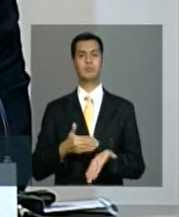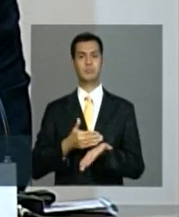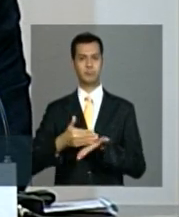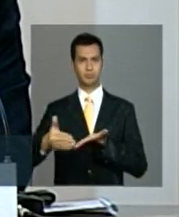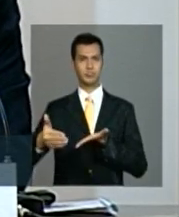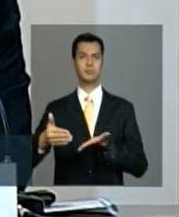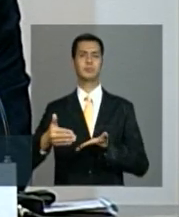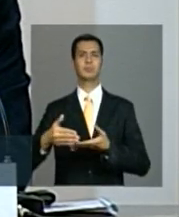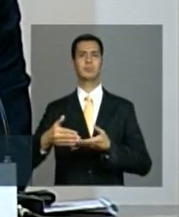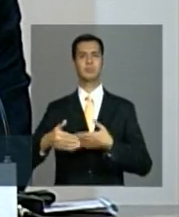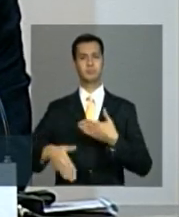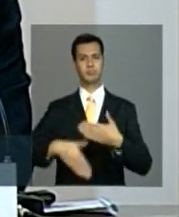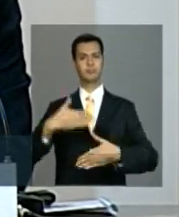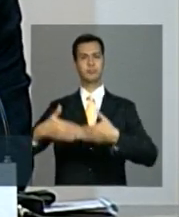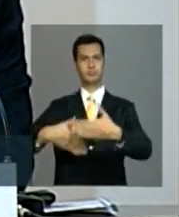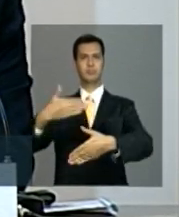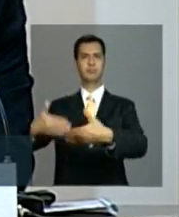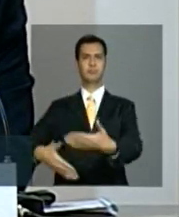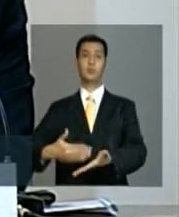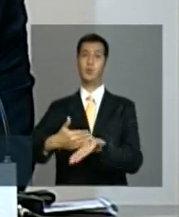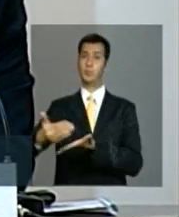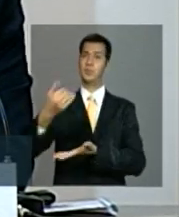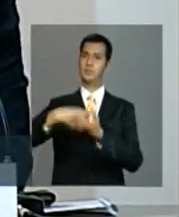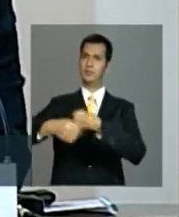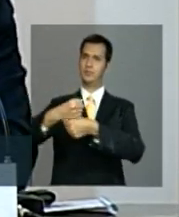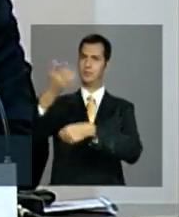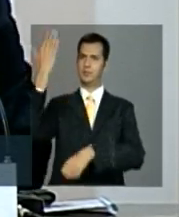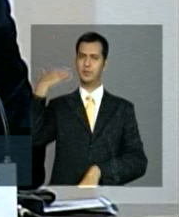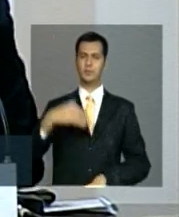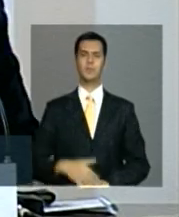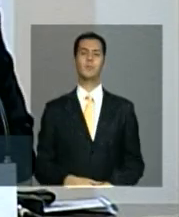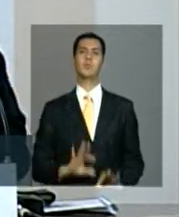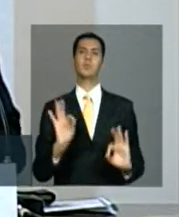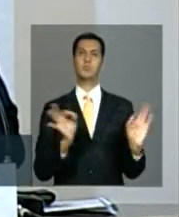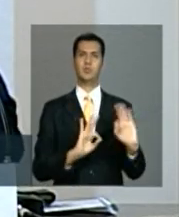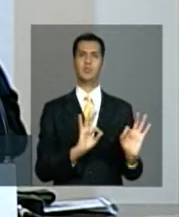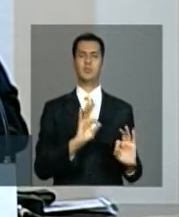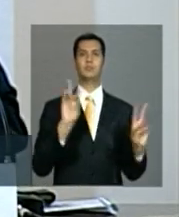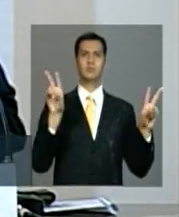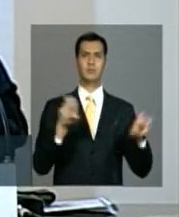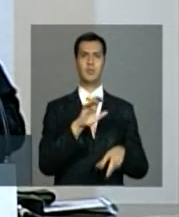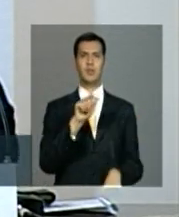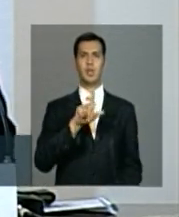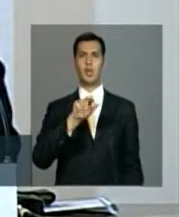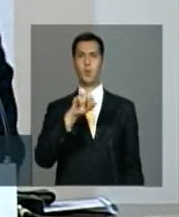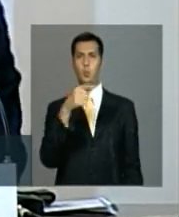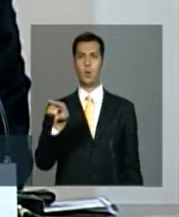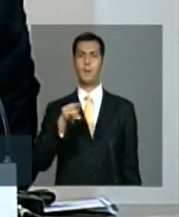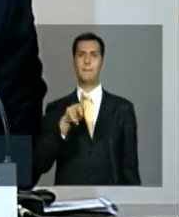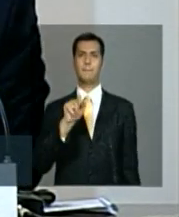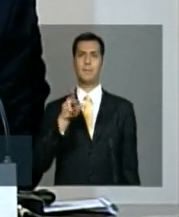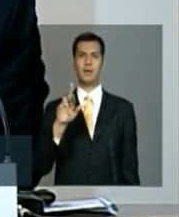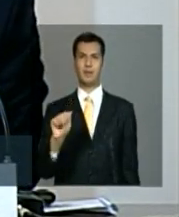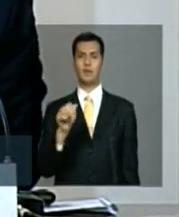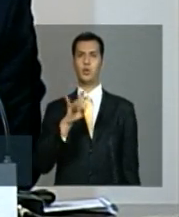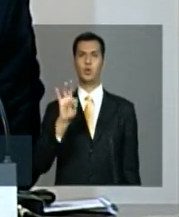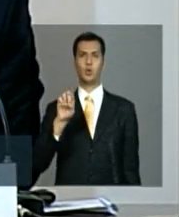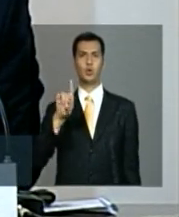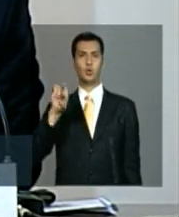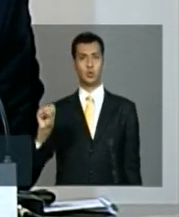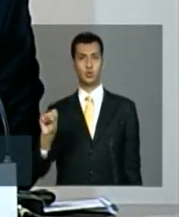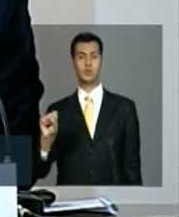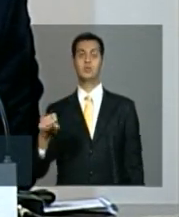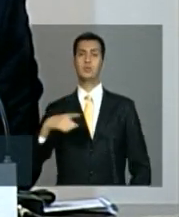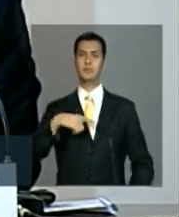execução Desde o ano passado no água para todos que é um uma ação desenvolvida e pelo